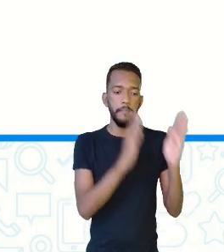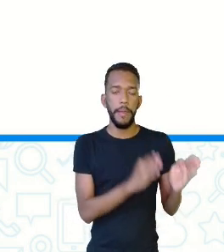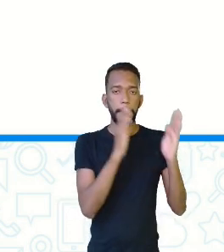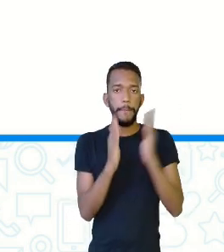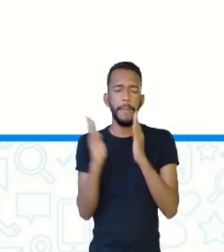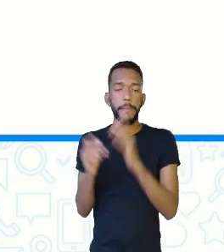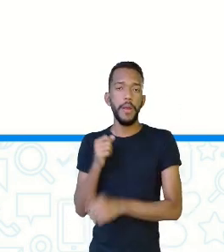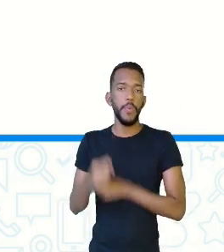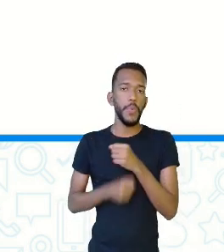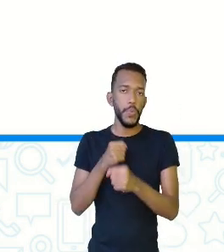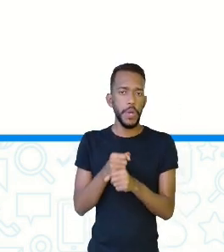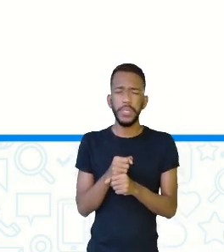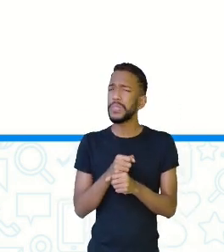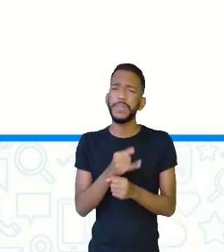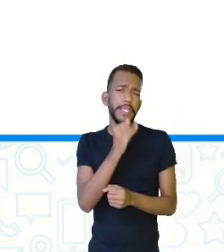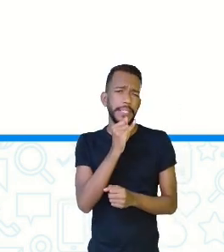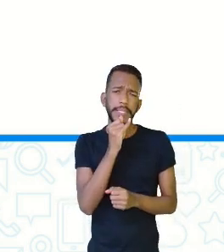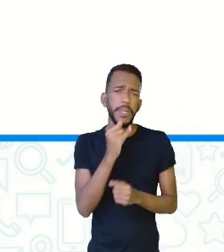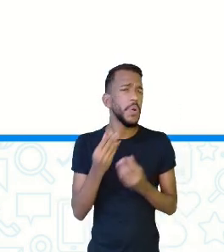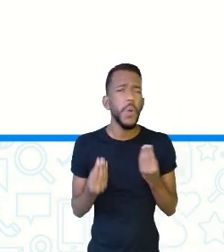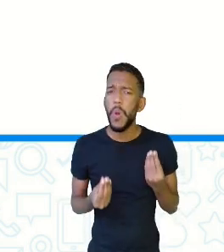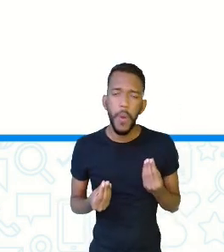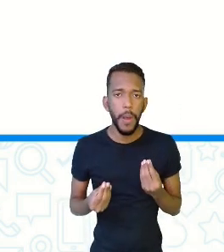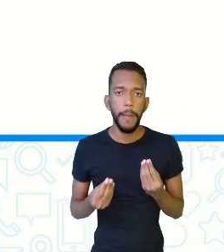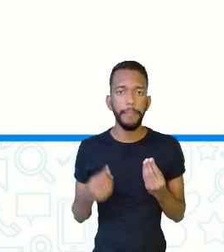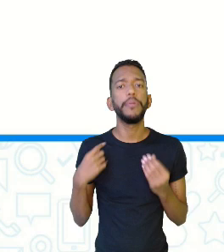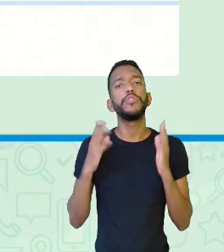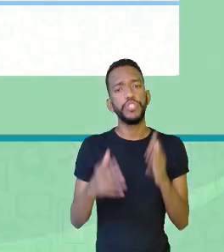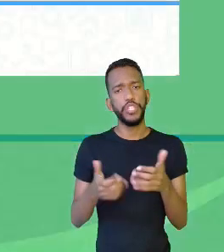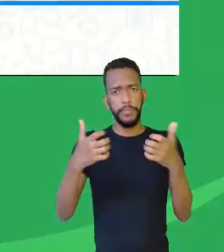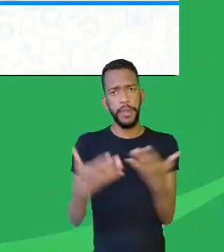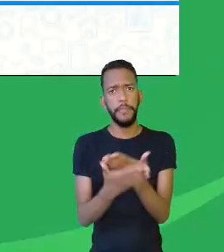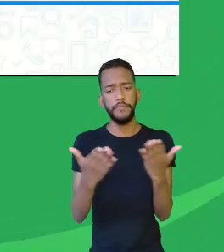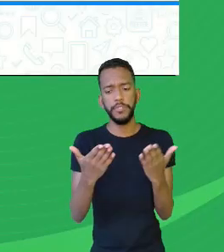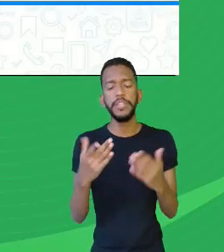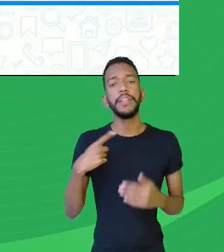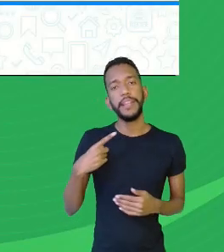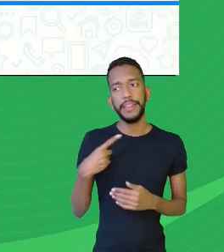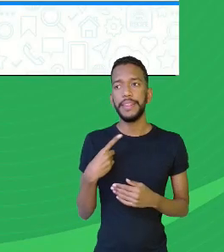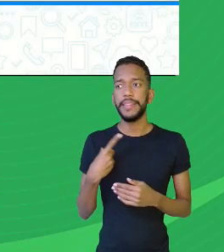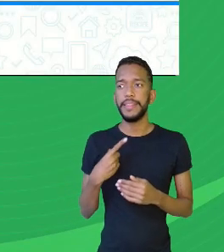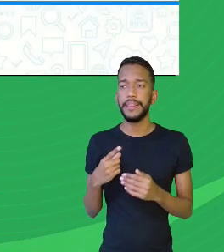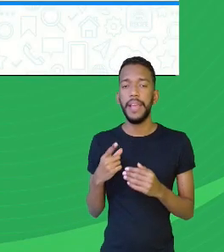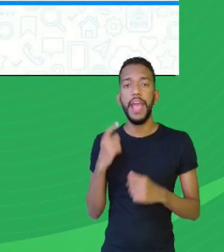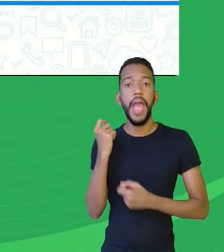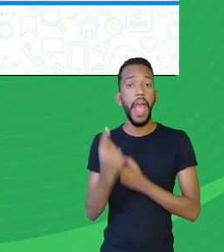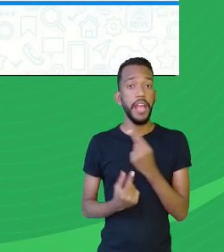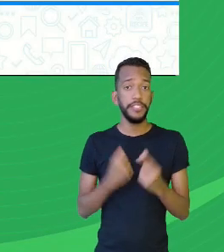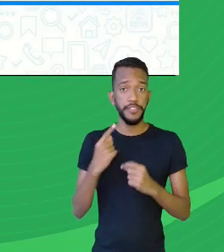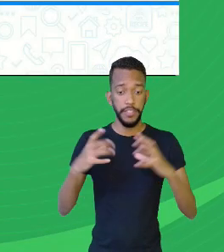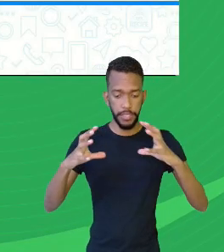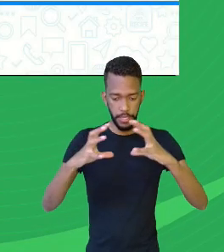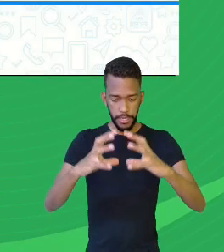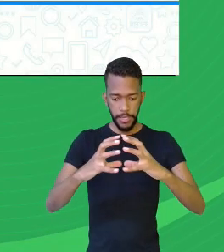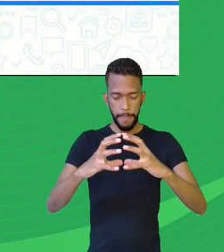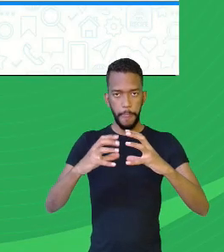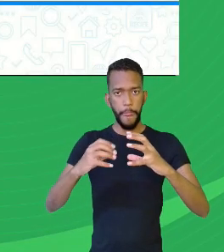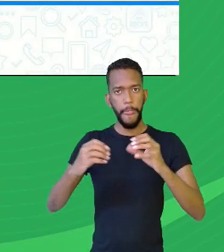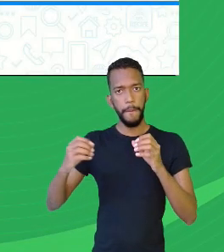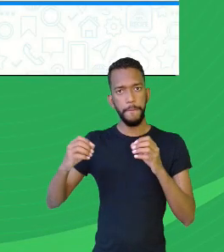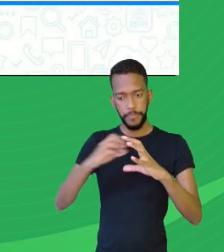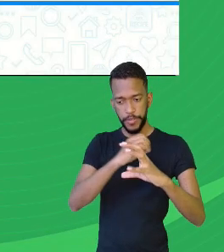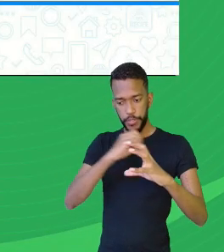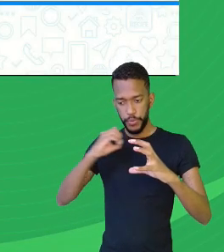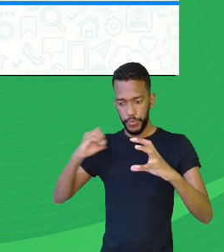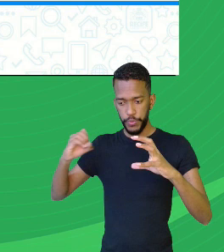ano. De que forma, professora Mauricéia? Eu não disse a vocês que às vezes a Terra está mais próxima e às vezes ela está mais afastada.